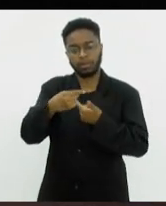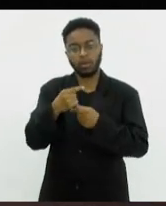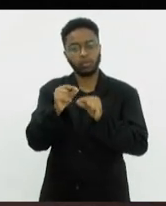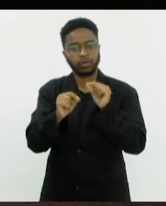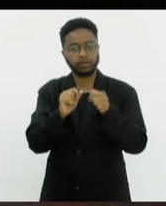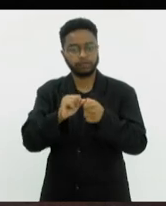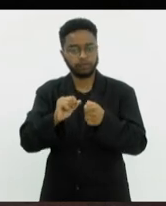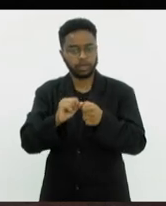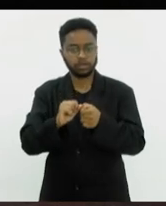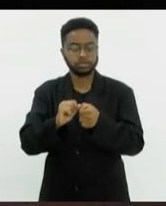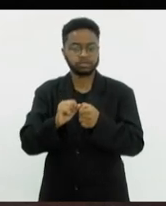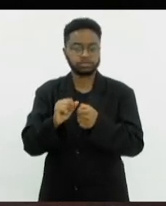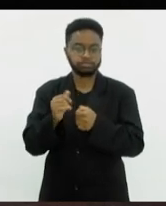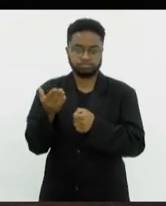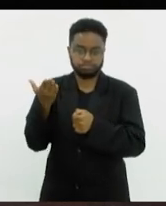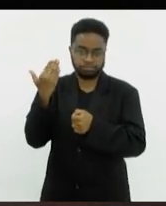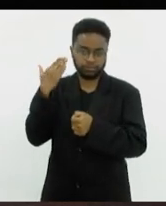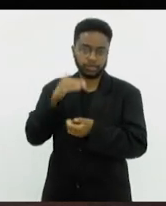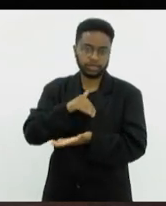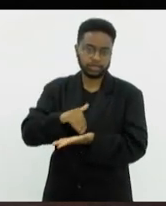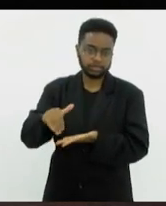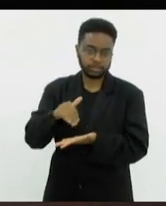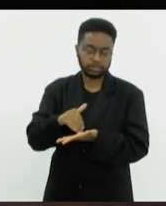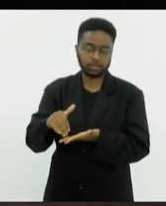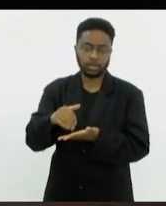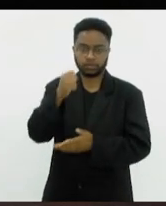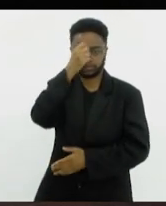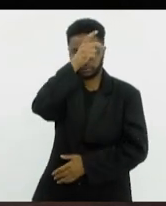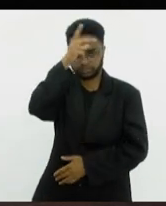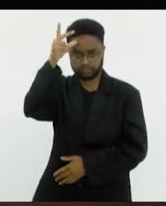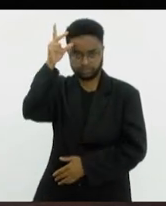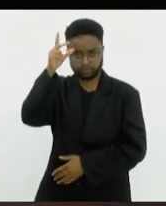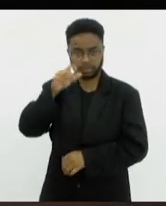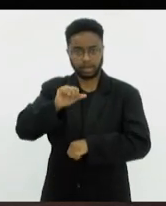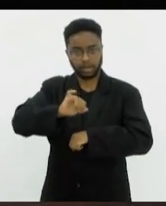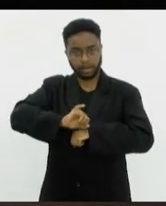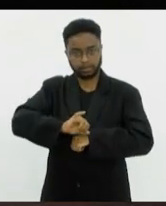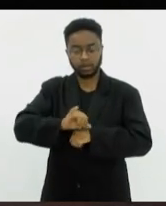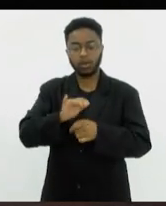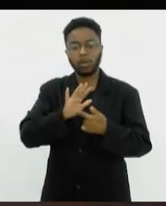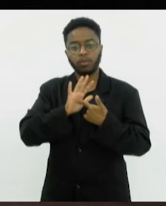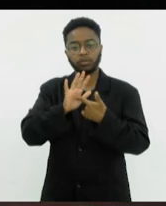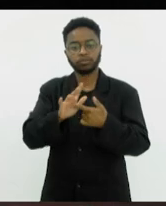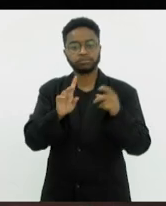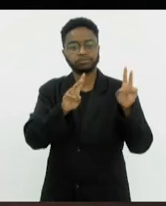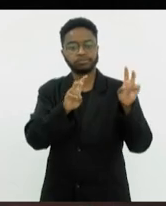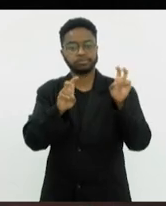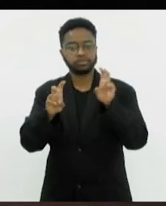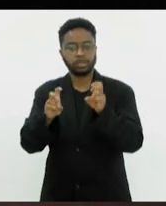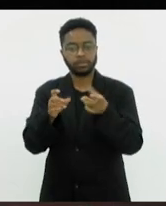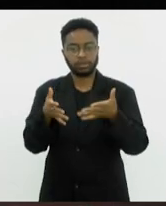como secretário municipal da capital, falou da sua pauta de inclusão.